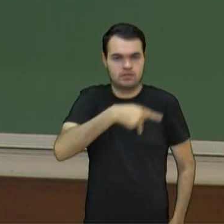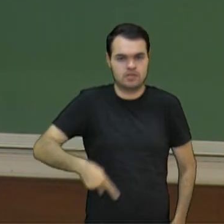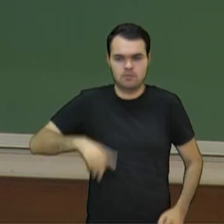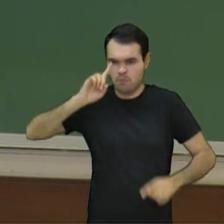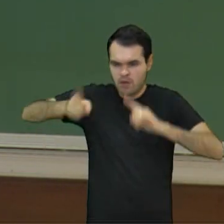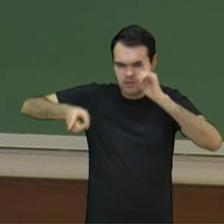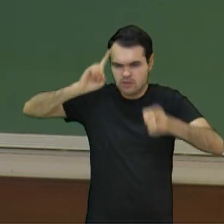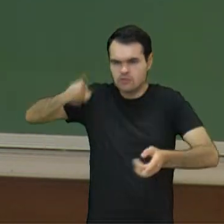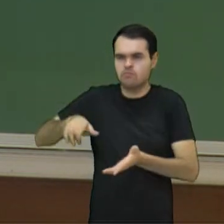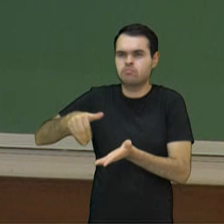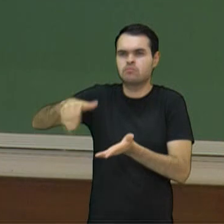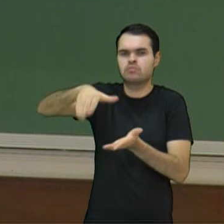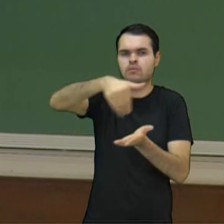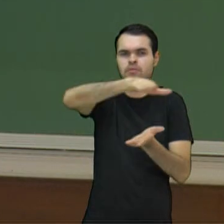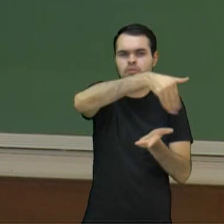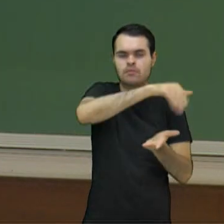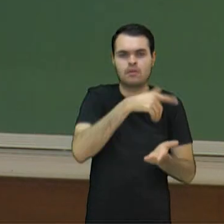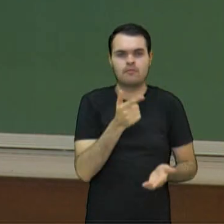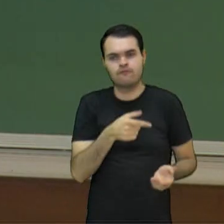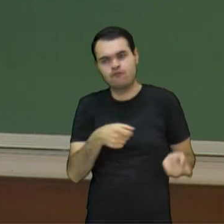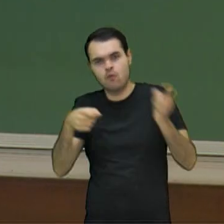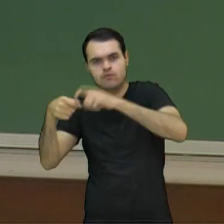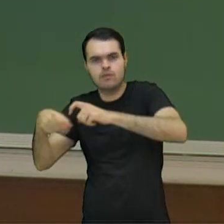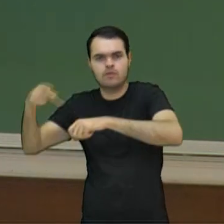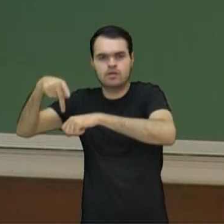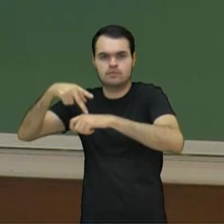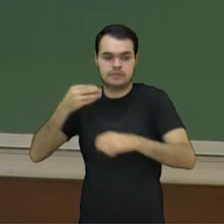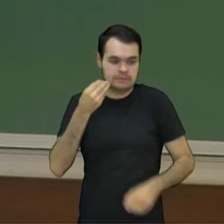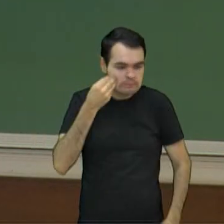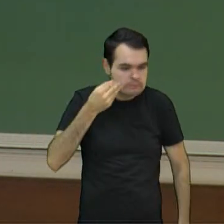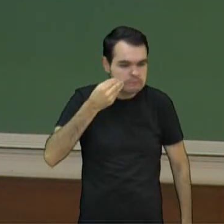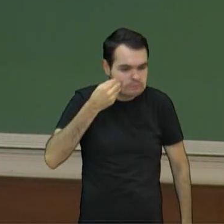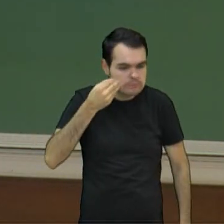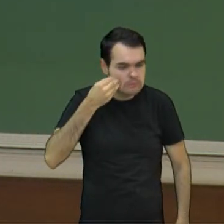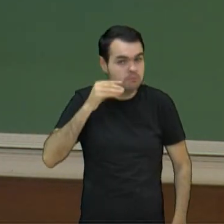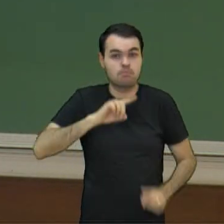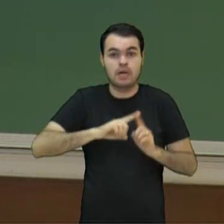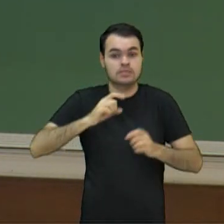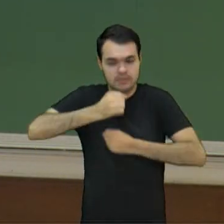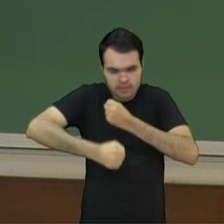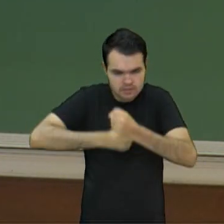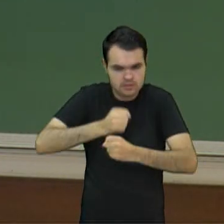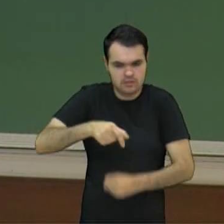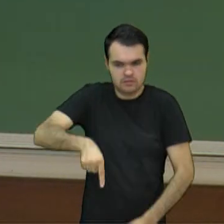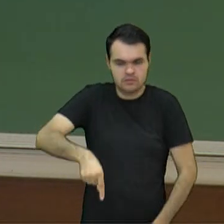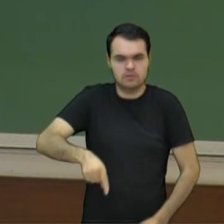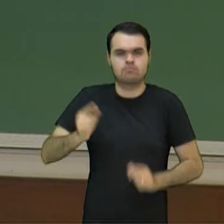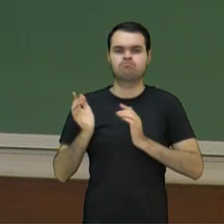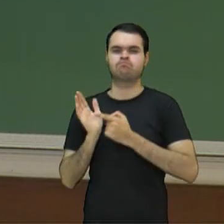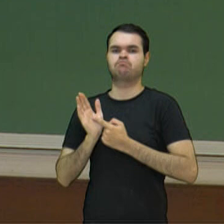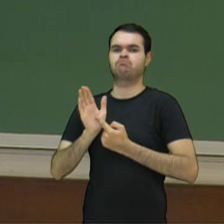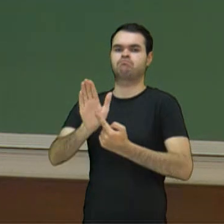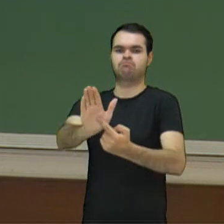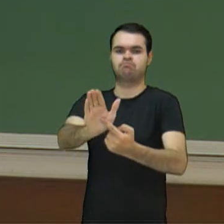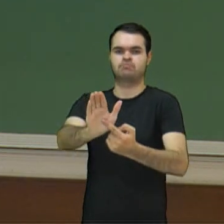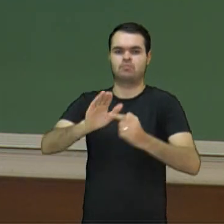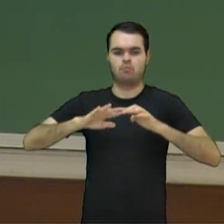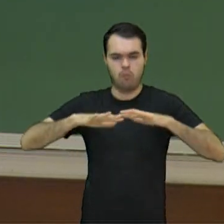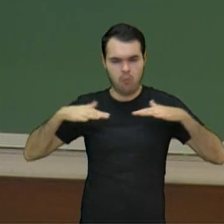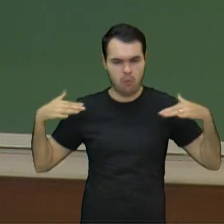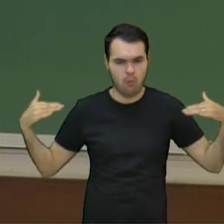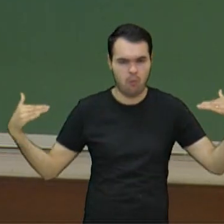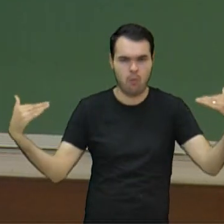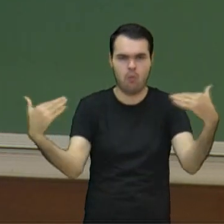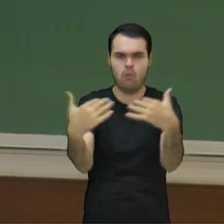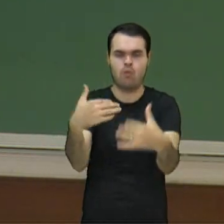mandando os imigrantes para fora. Mas nesse ano, ele fez uma apresentação no Madison Square Garden,